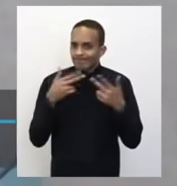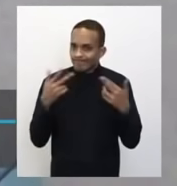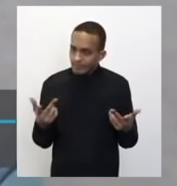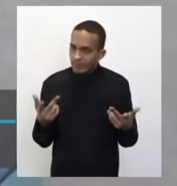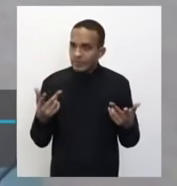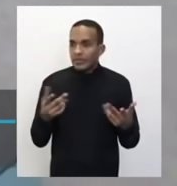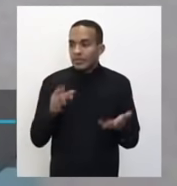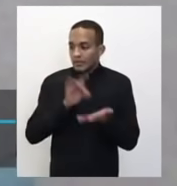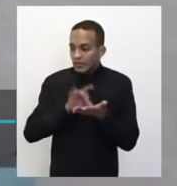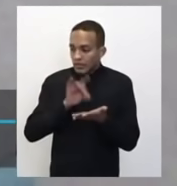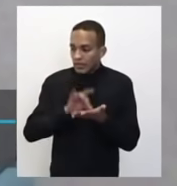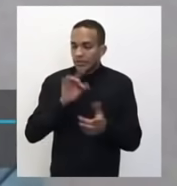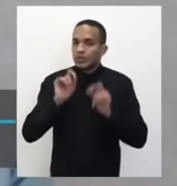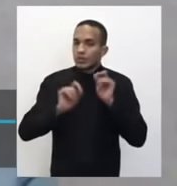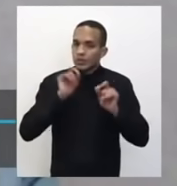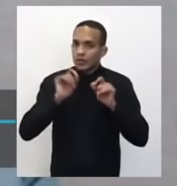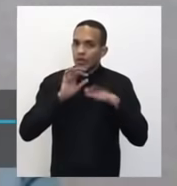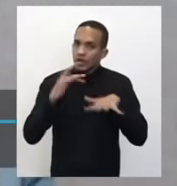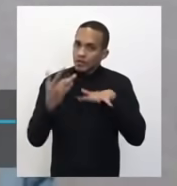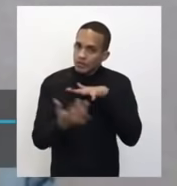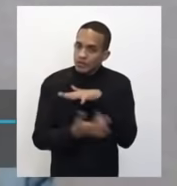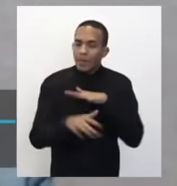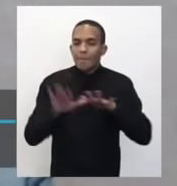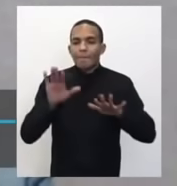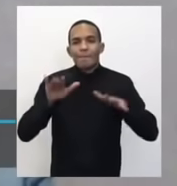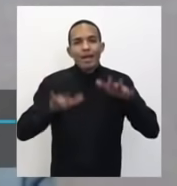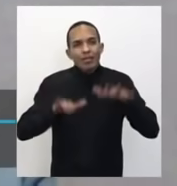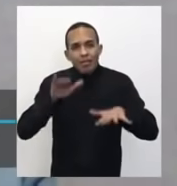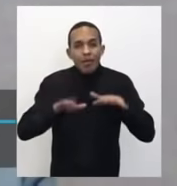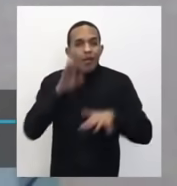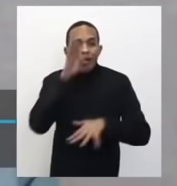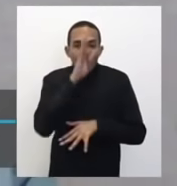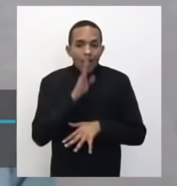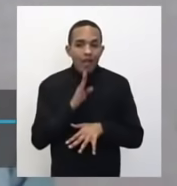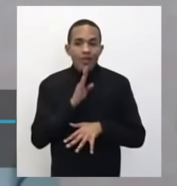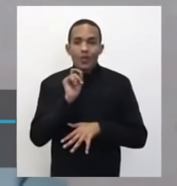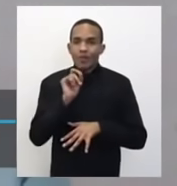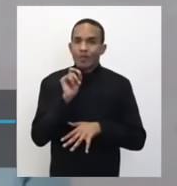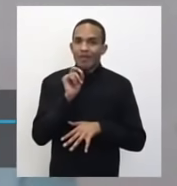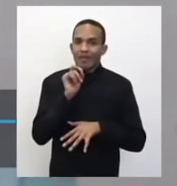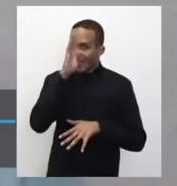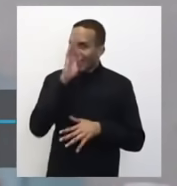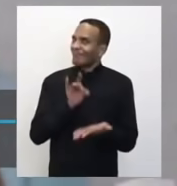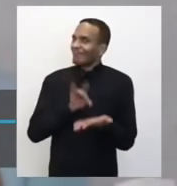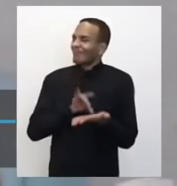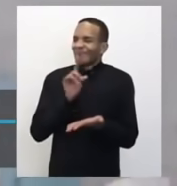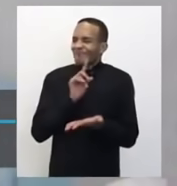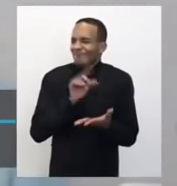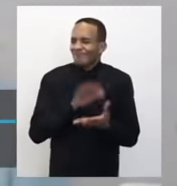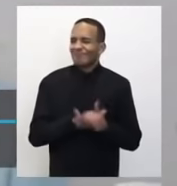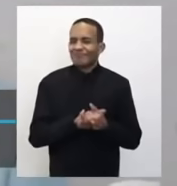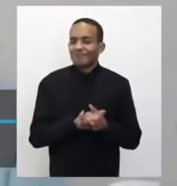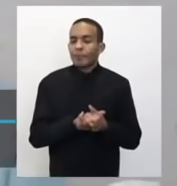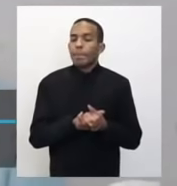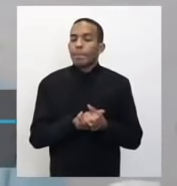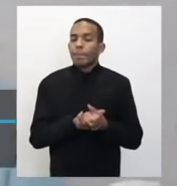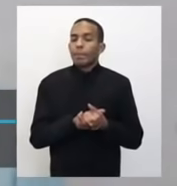na verdade, a rede social aparentemente gratuita não é tão gratuita assim quanto parece, não é